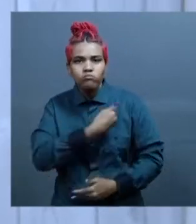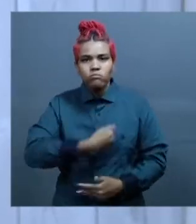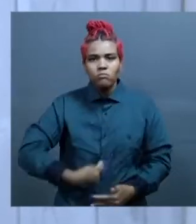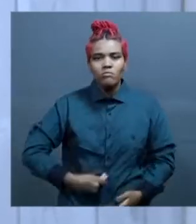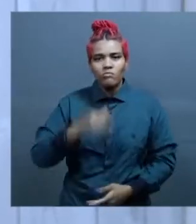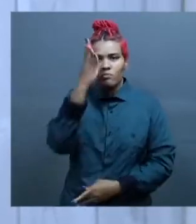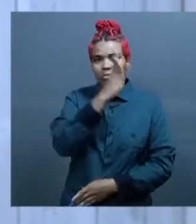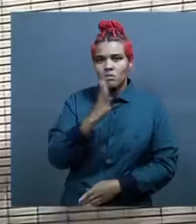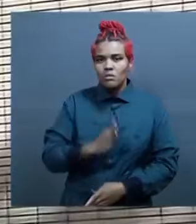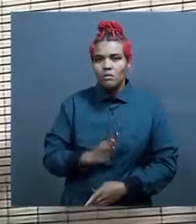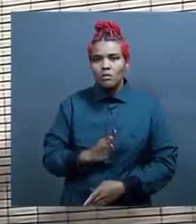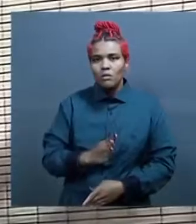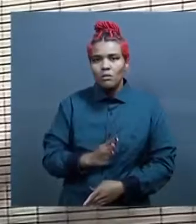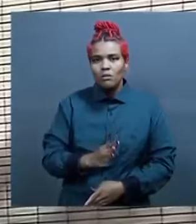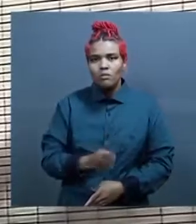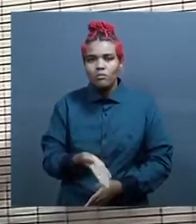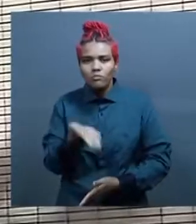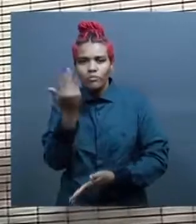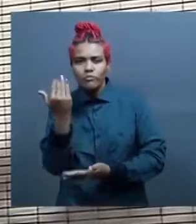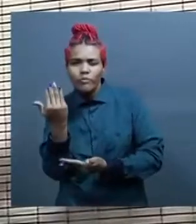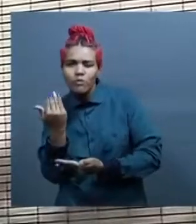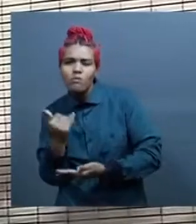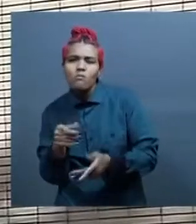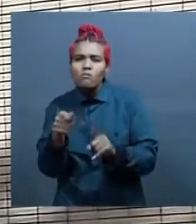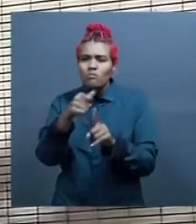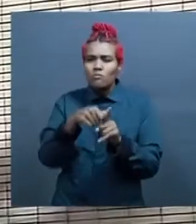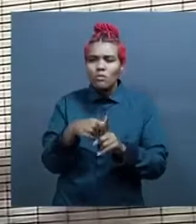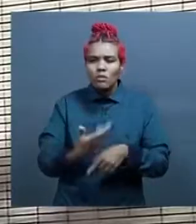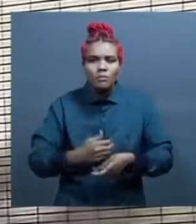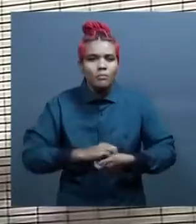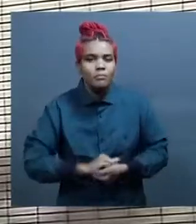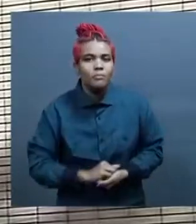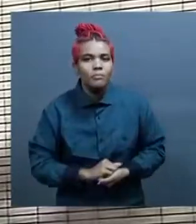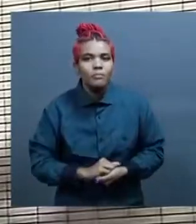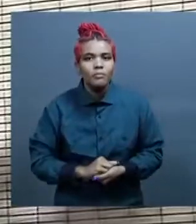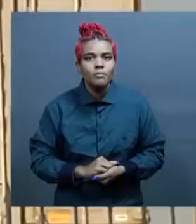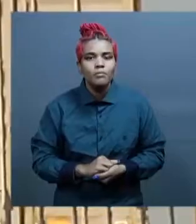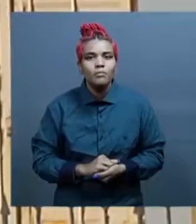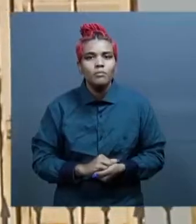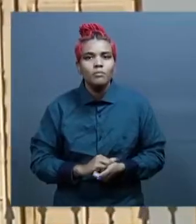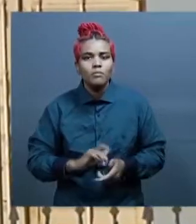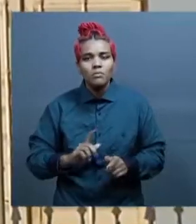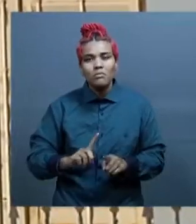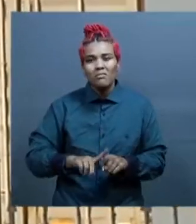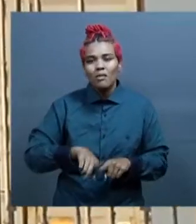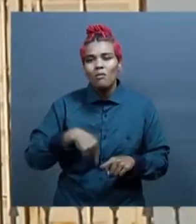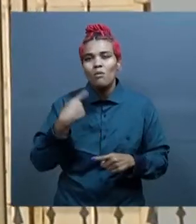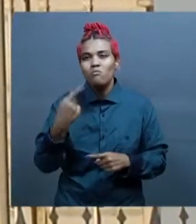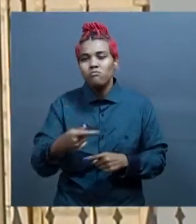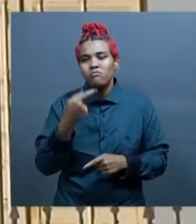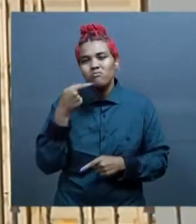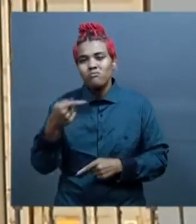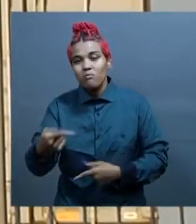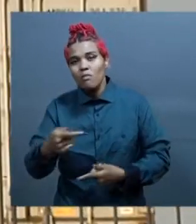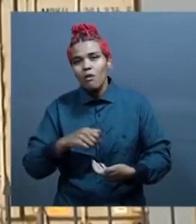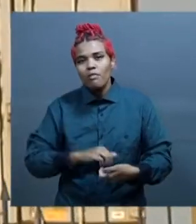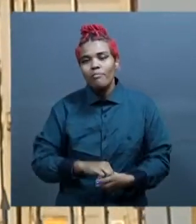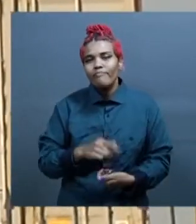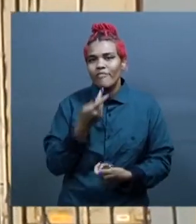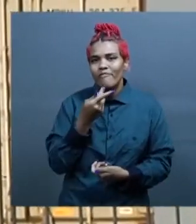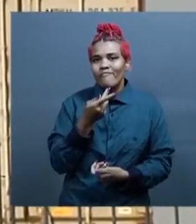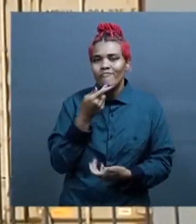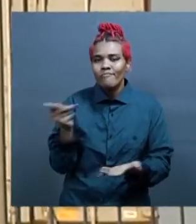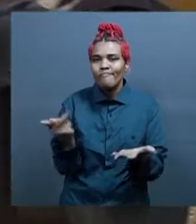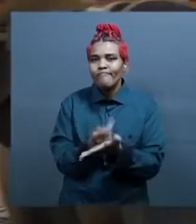veja há uma semana o ministério da economia anunciou ter errado o valor das exportações das quatro